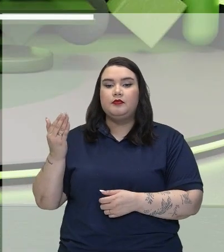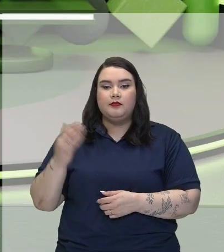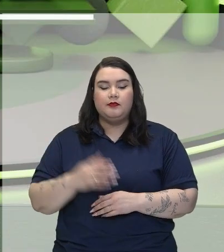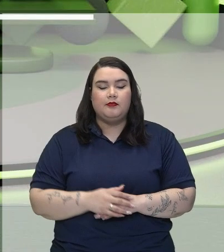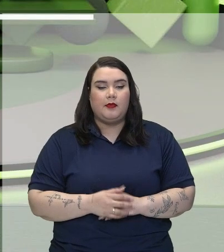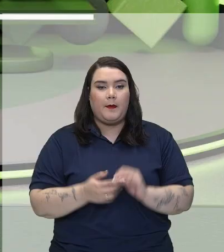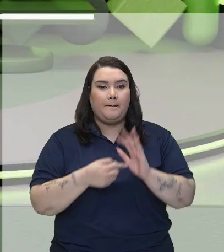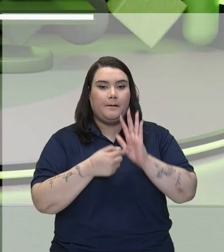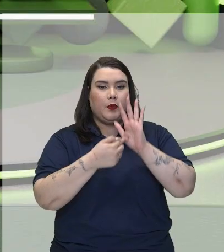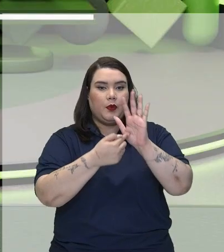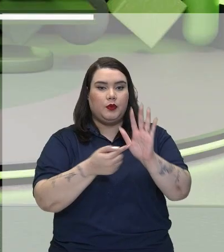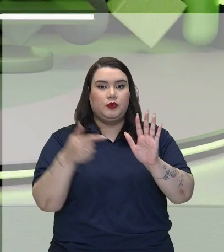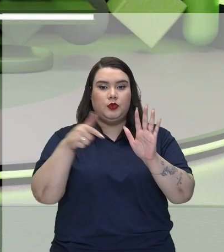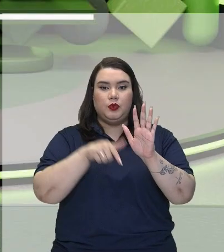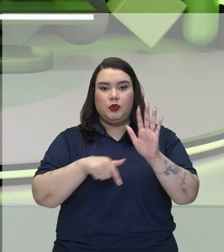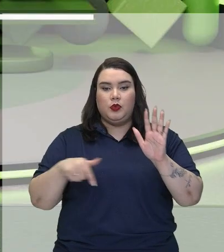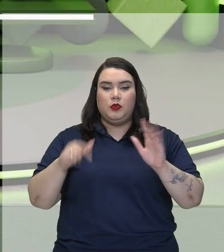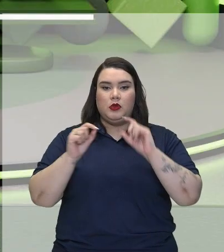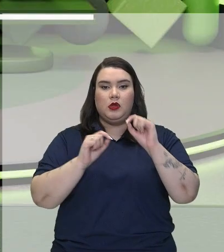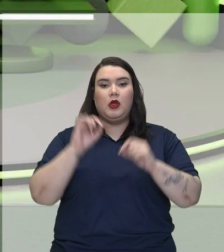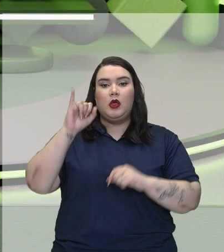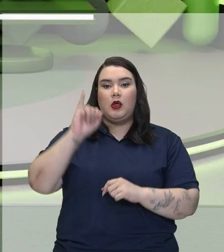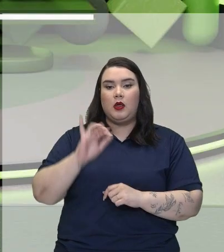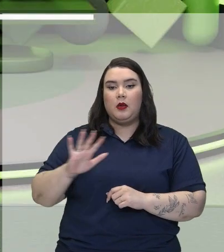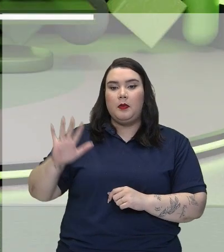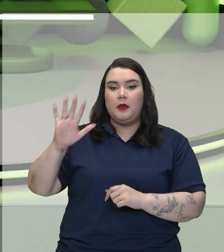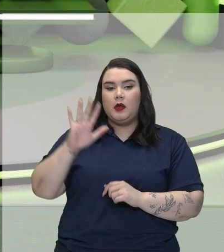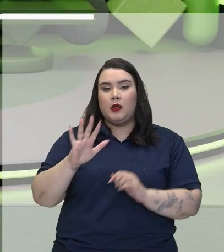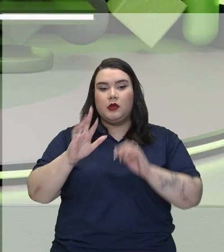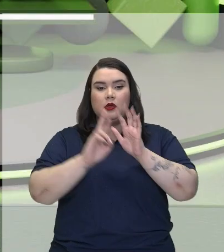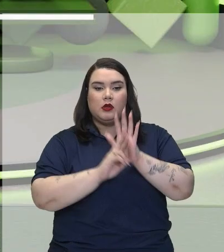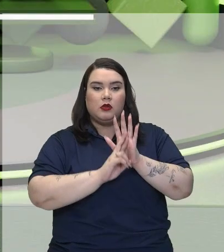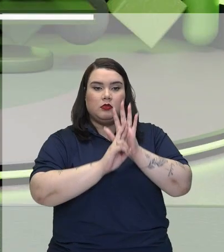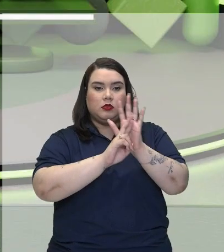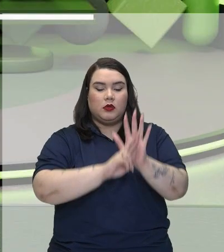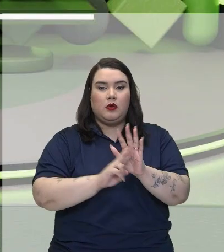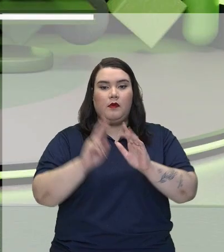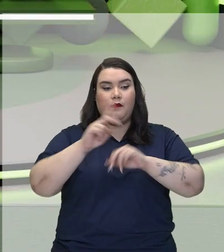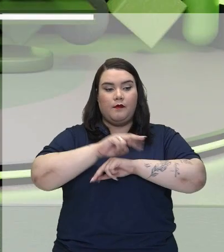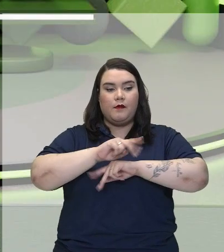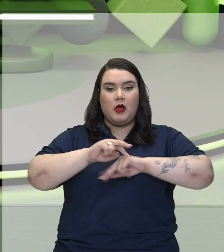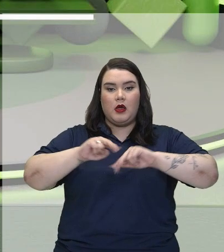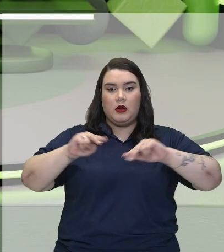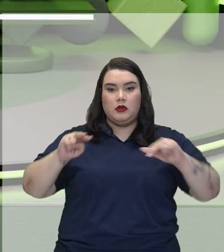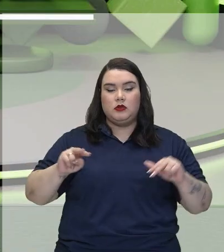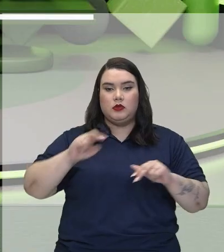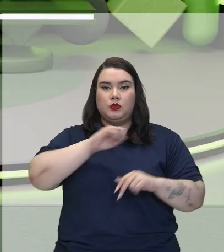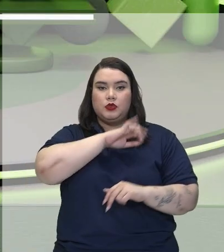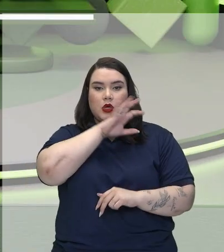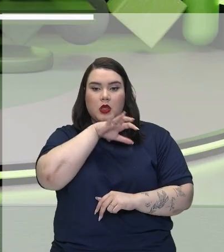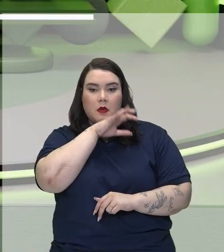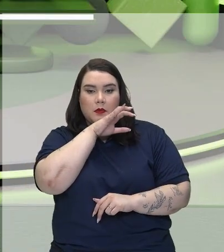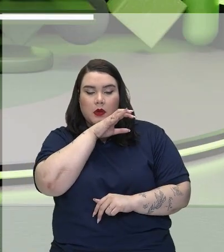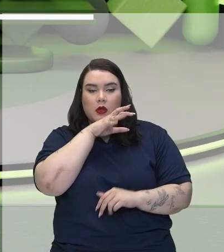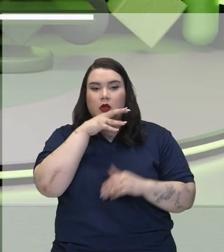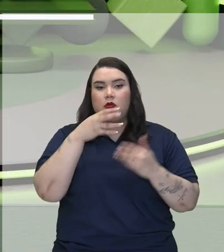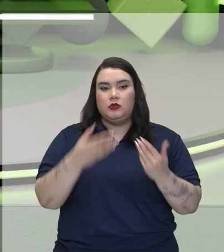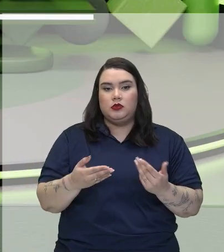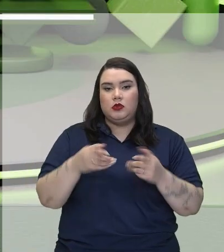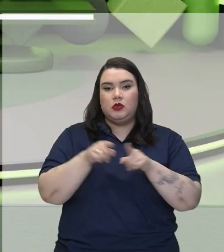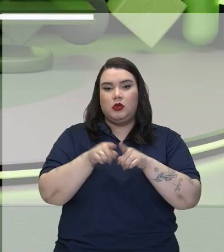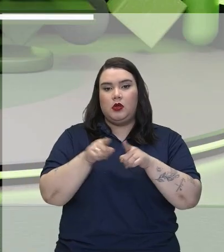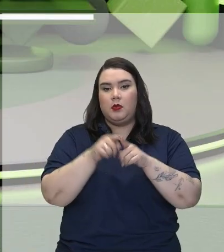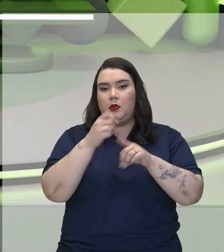aqui novamente, né, imagens que representam para a gente essa grande diversidade animal, diversidade